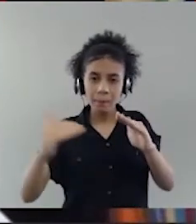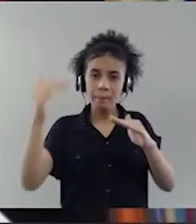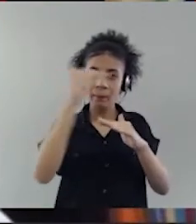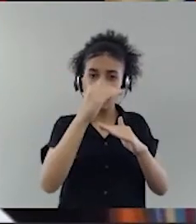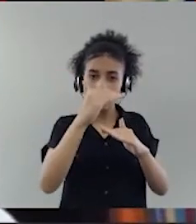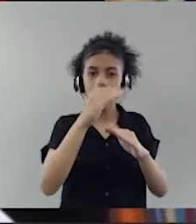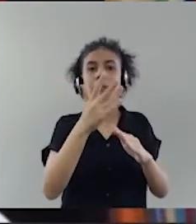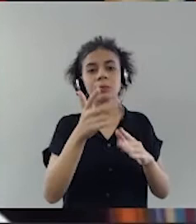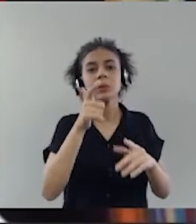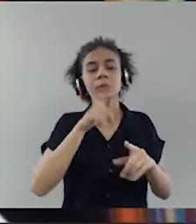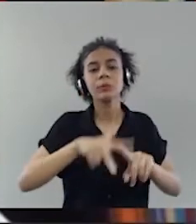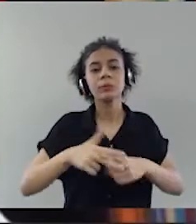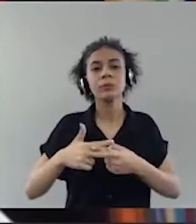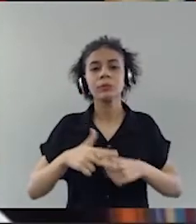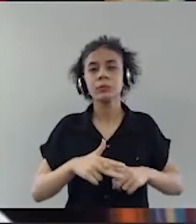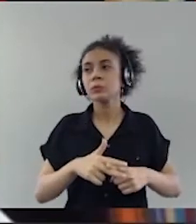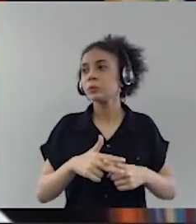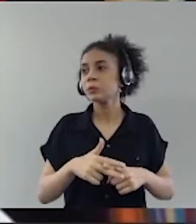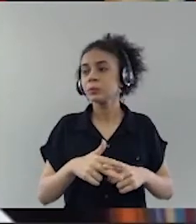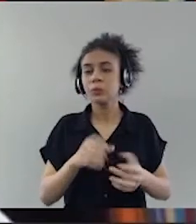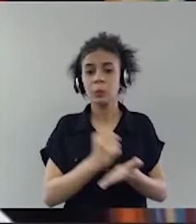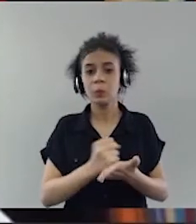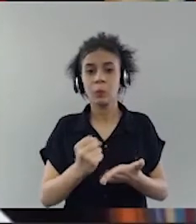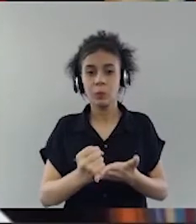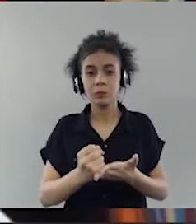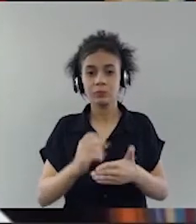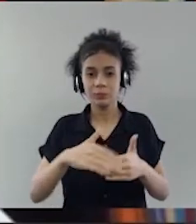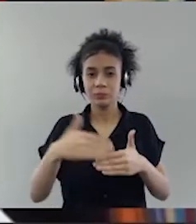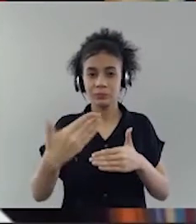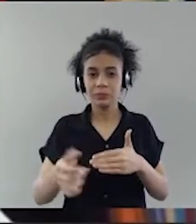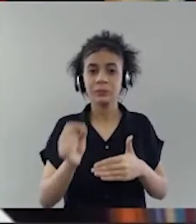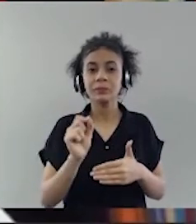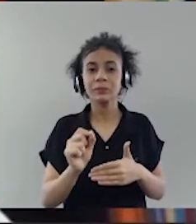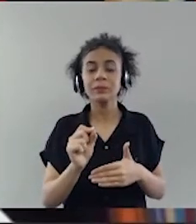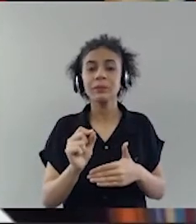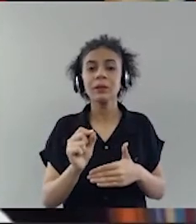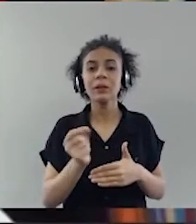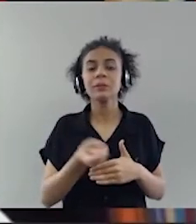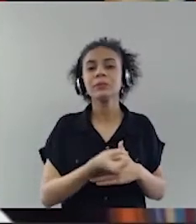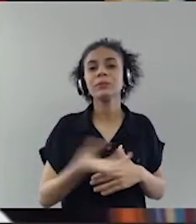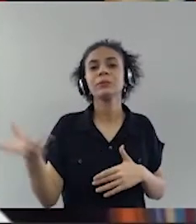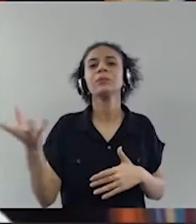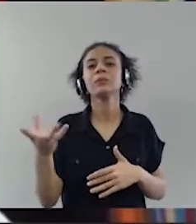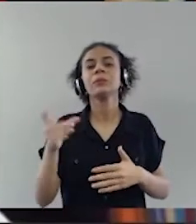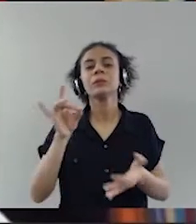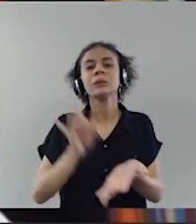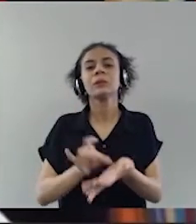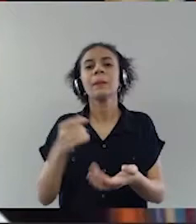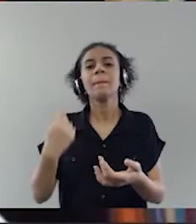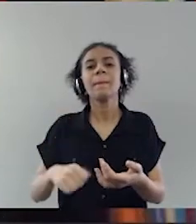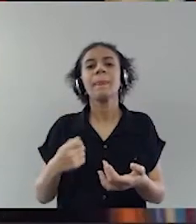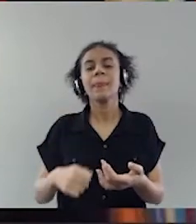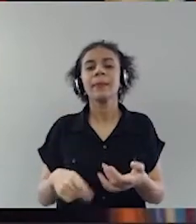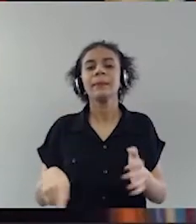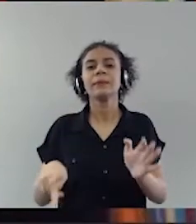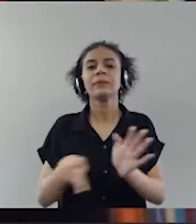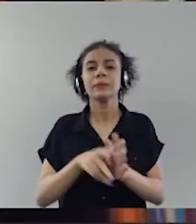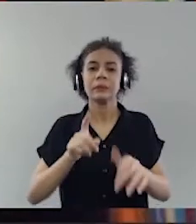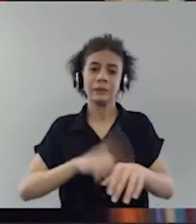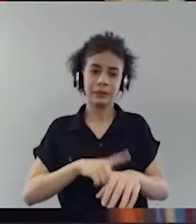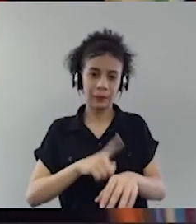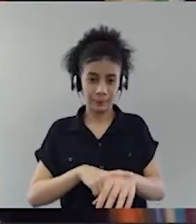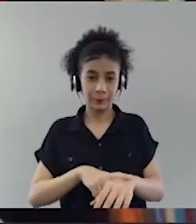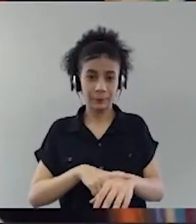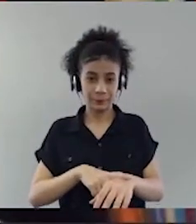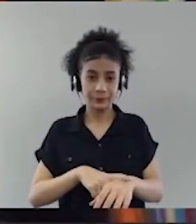ajustando, evidentemente, né, no momento dos contratos, após a ata, as quantidades realmente necessárias em determinados momentos.